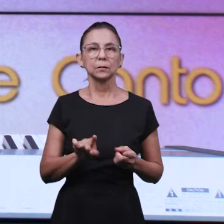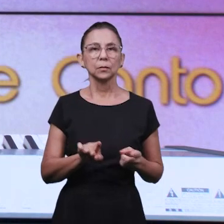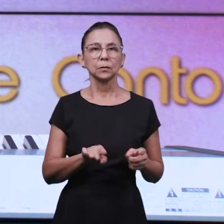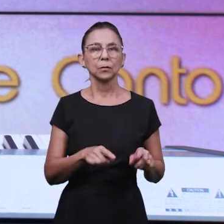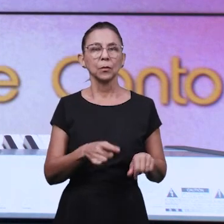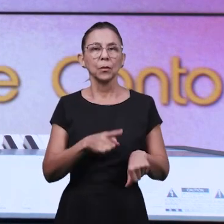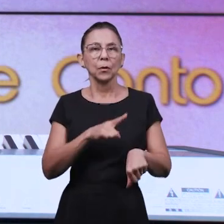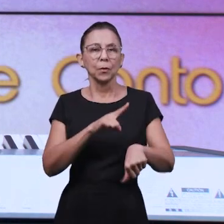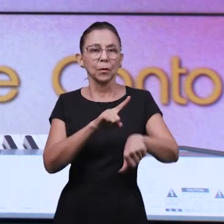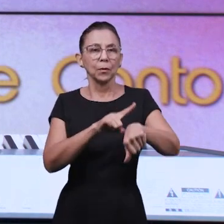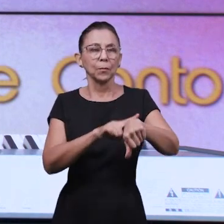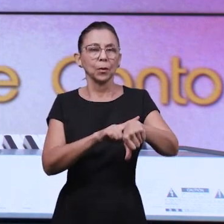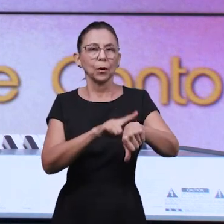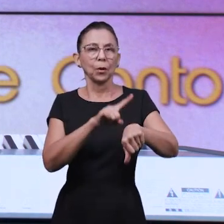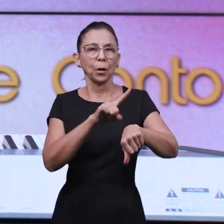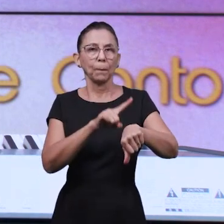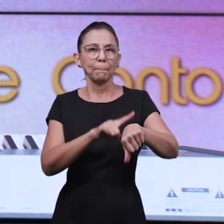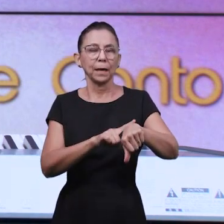Nesta